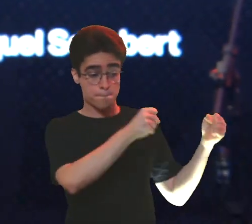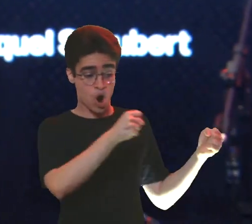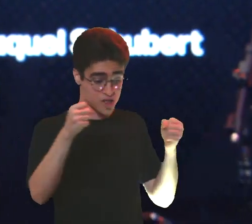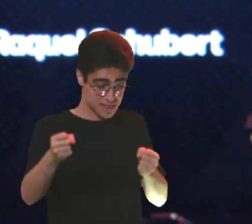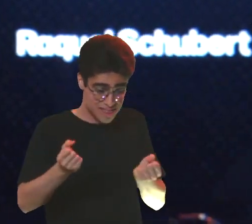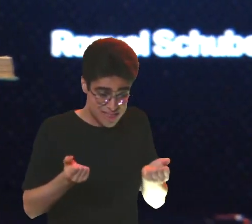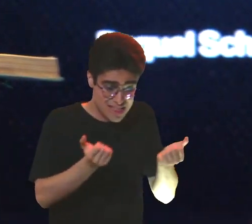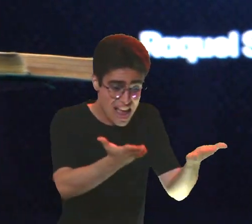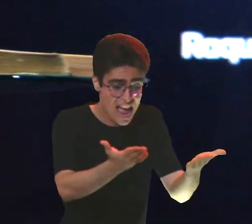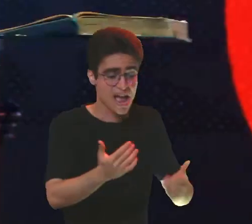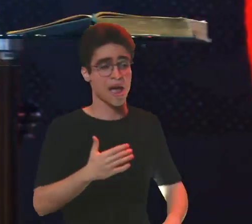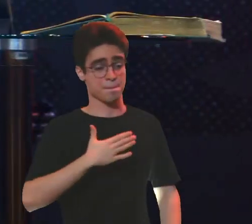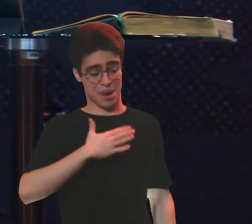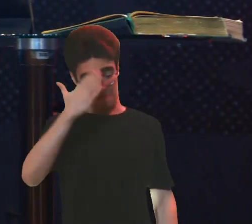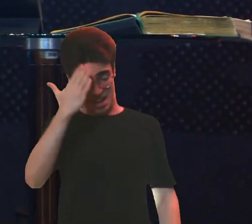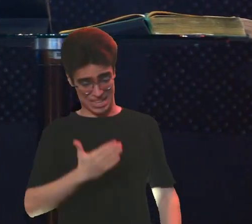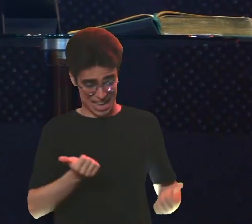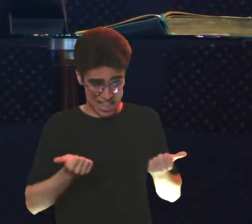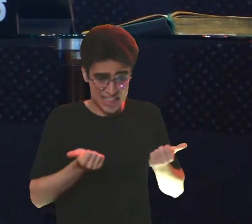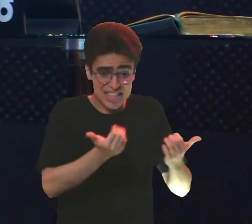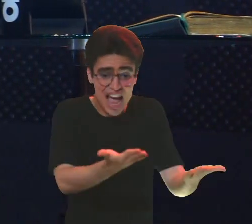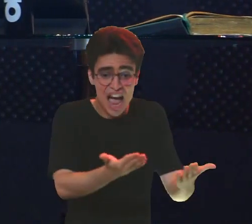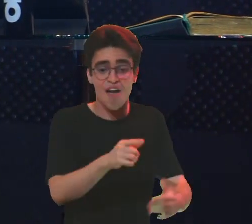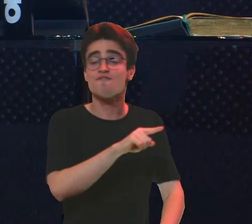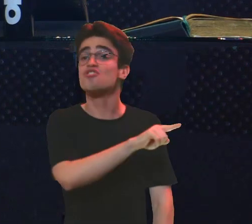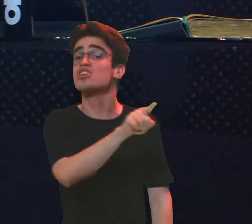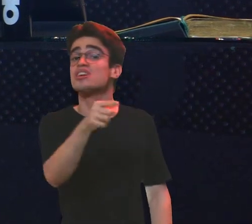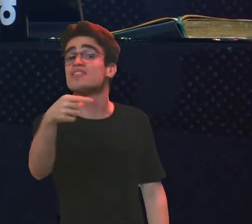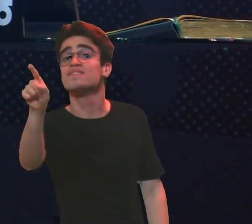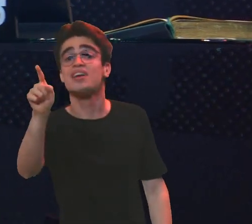vocês receberão da minha presença e vocês serão